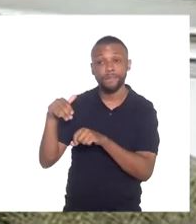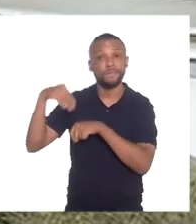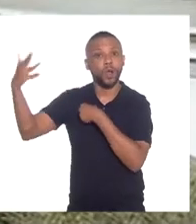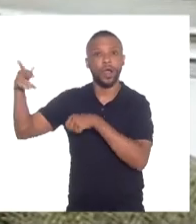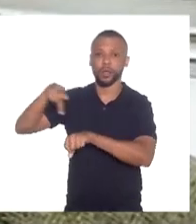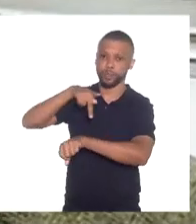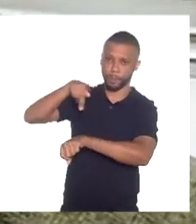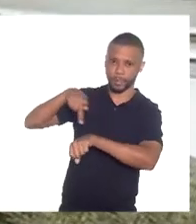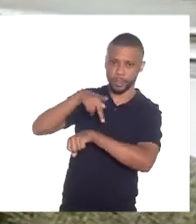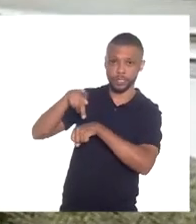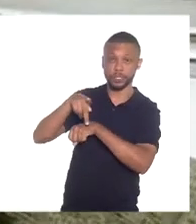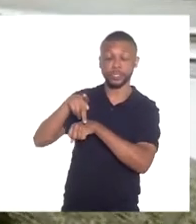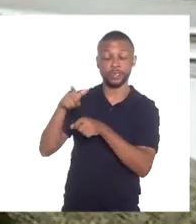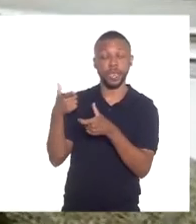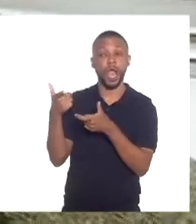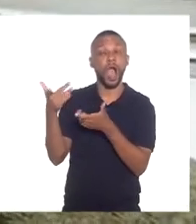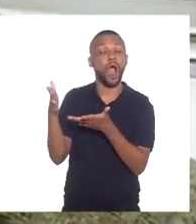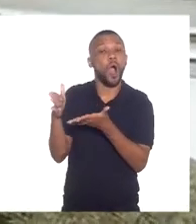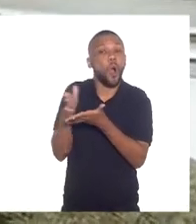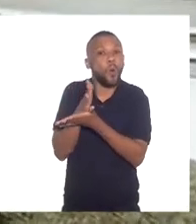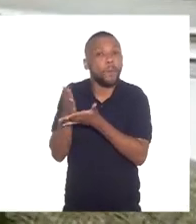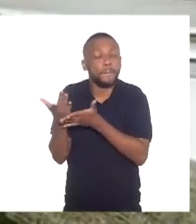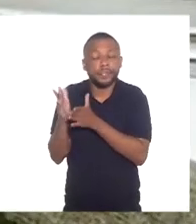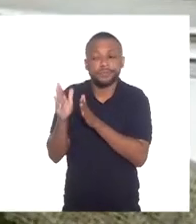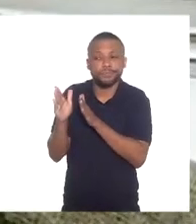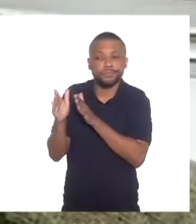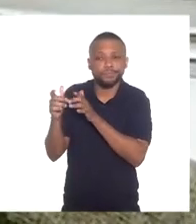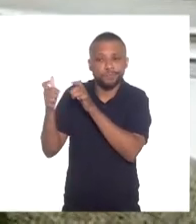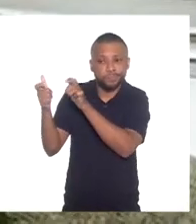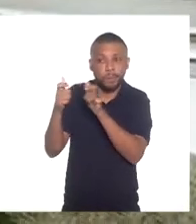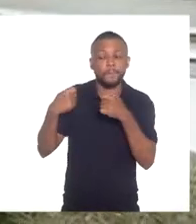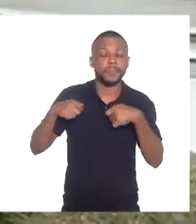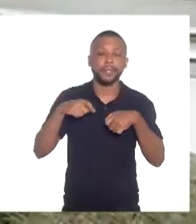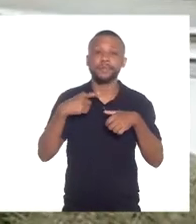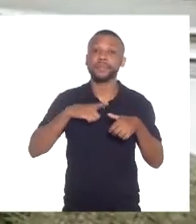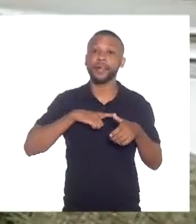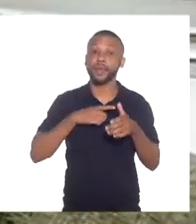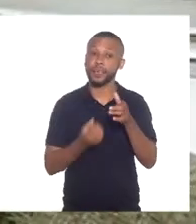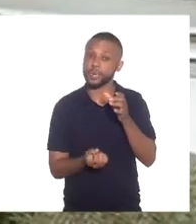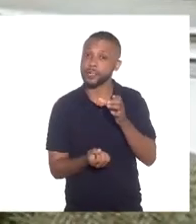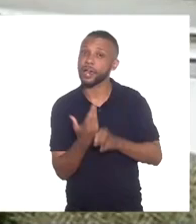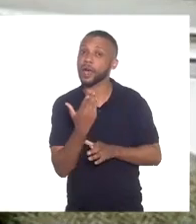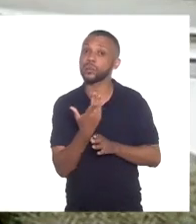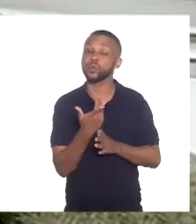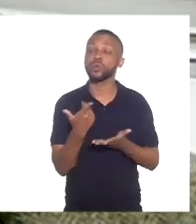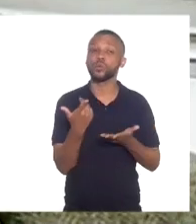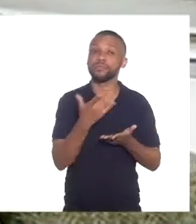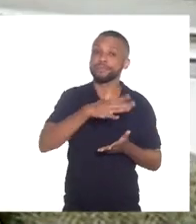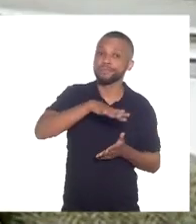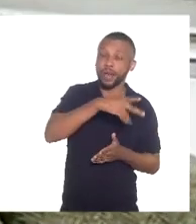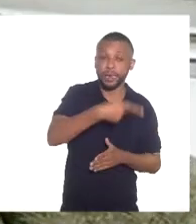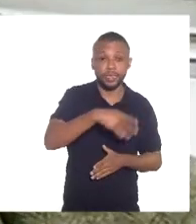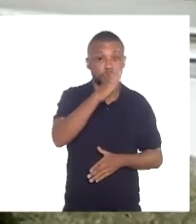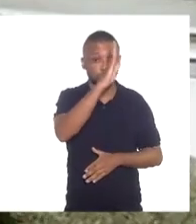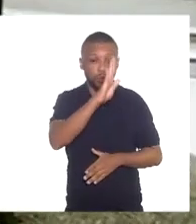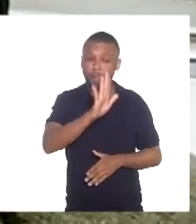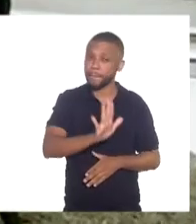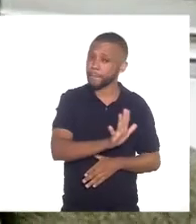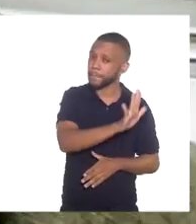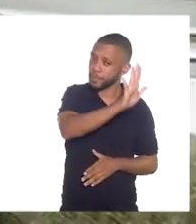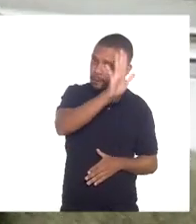que ter cumprido o conteúdo local, conteúdo nacional. E não há o que discutir, não é conteúdo